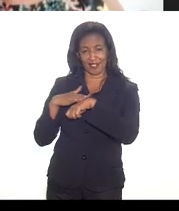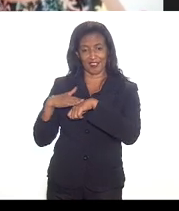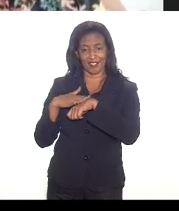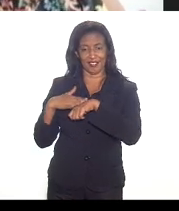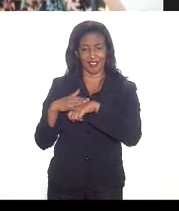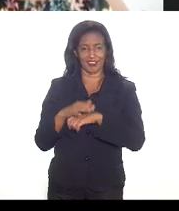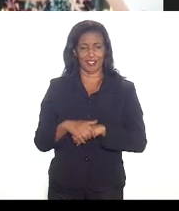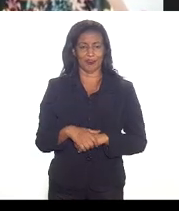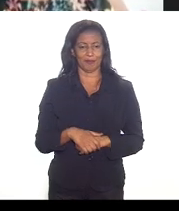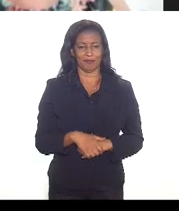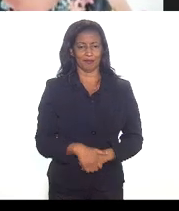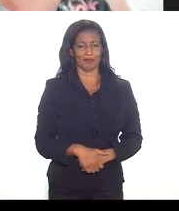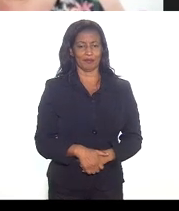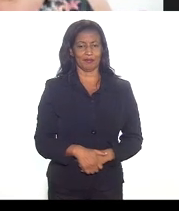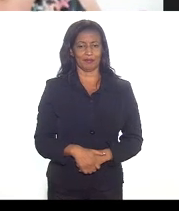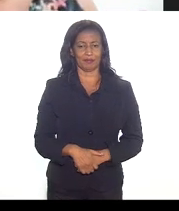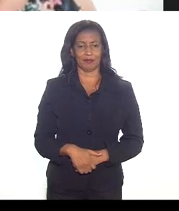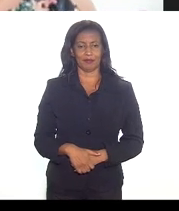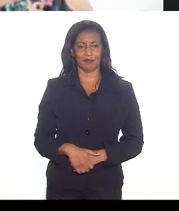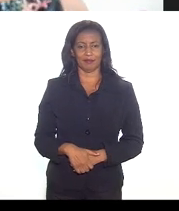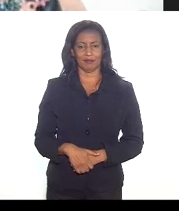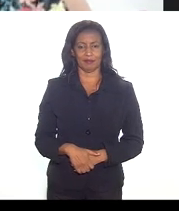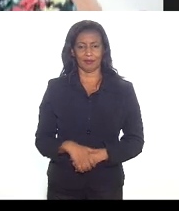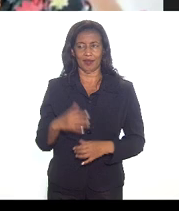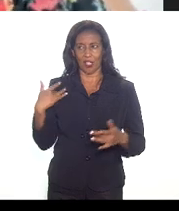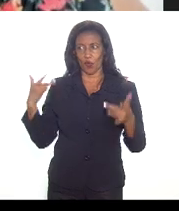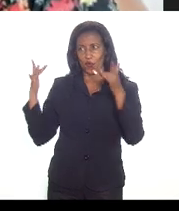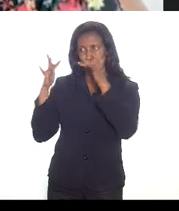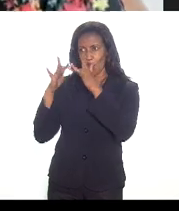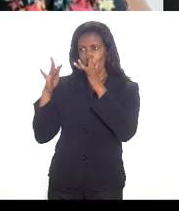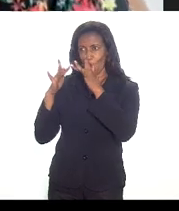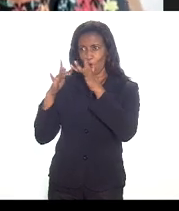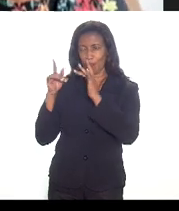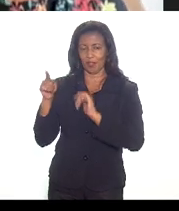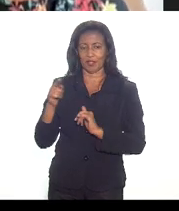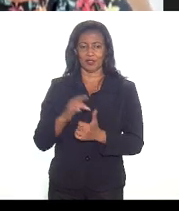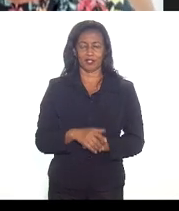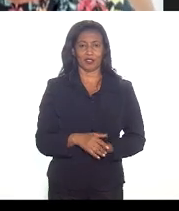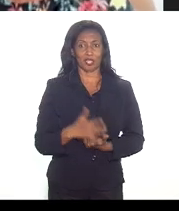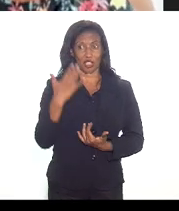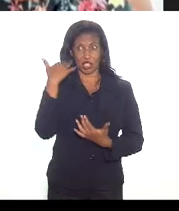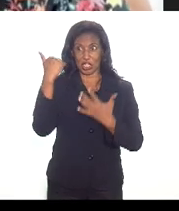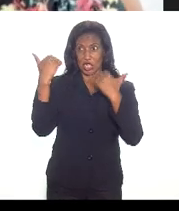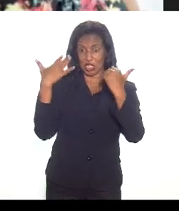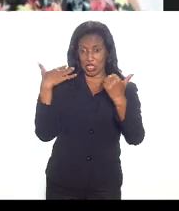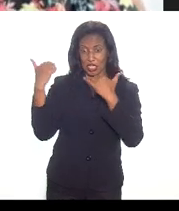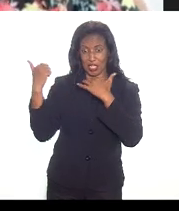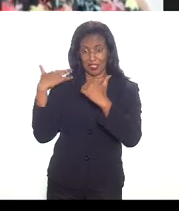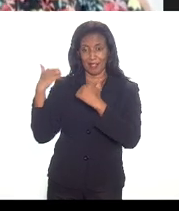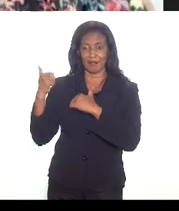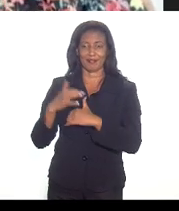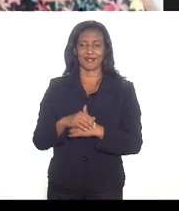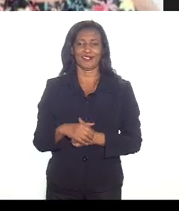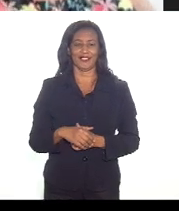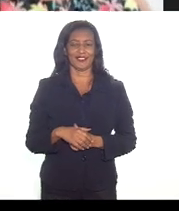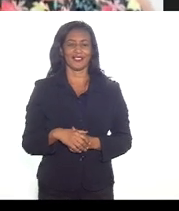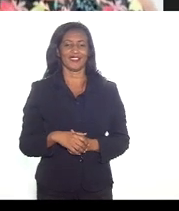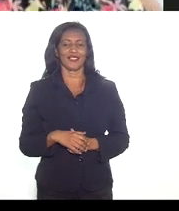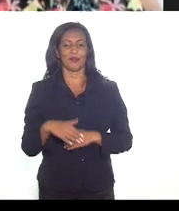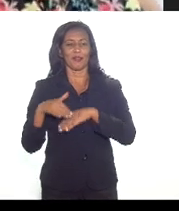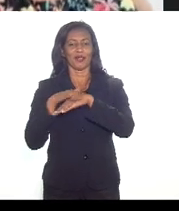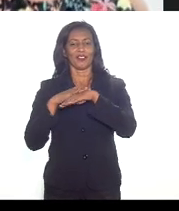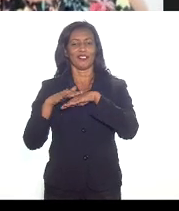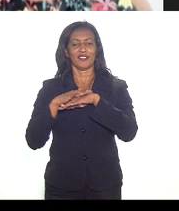pô. Sim, vou combinar com você. Que combina aí. Zeidão, chama a gente, hein? Chama a